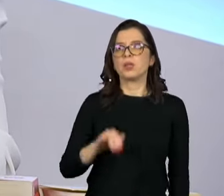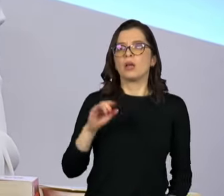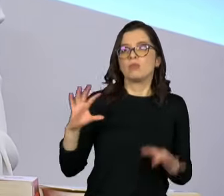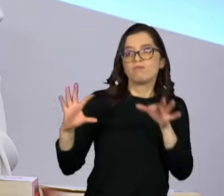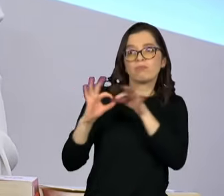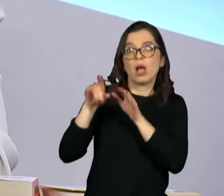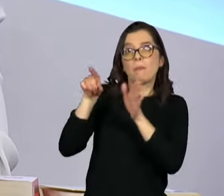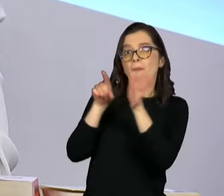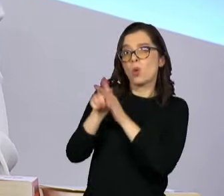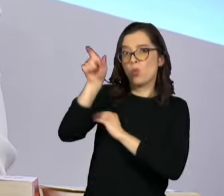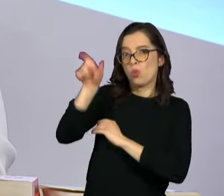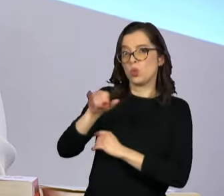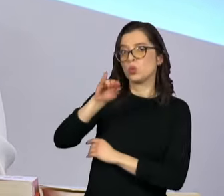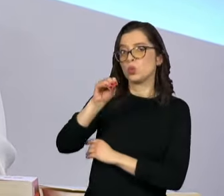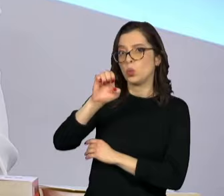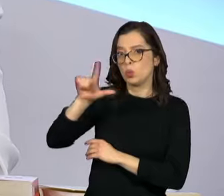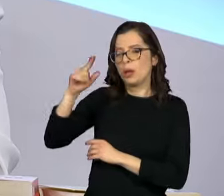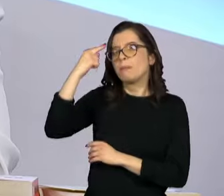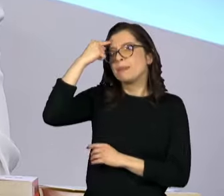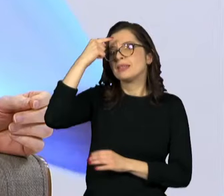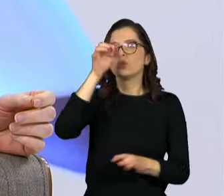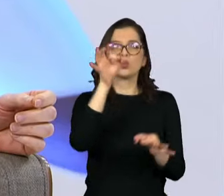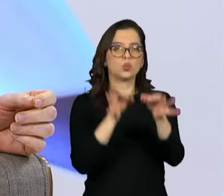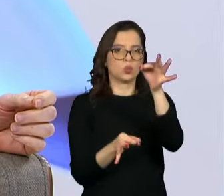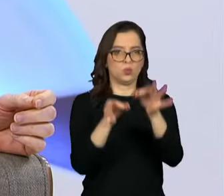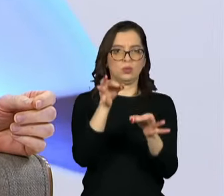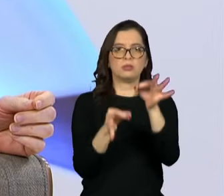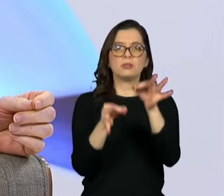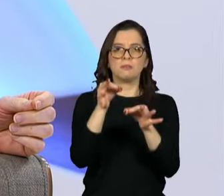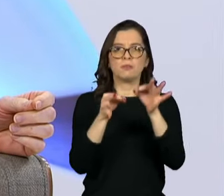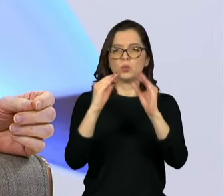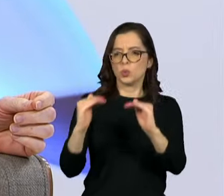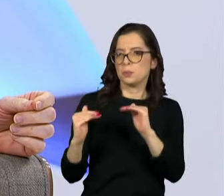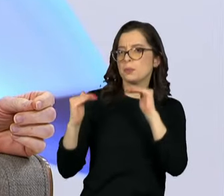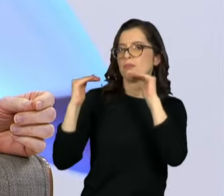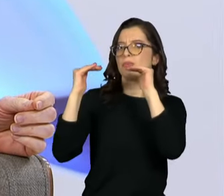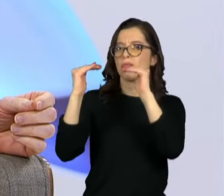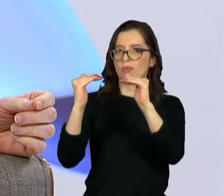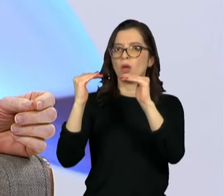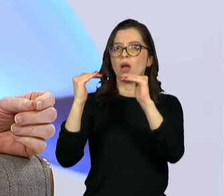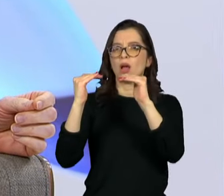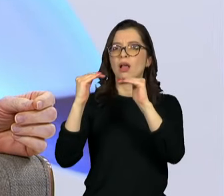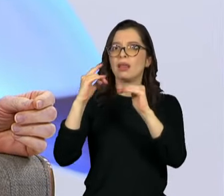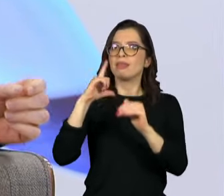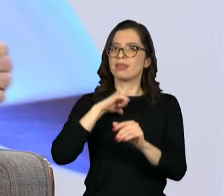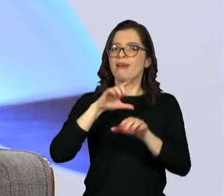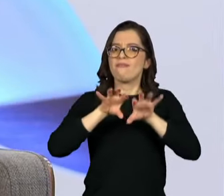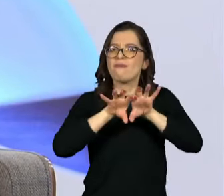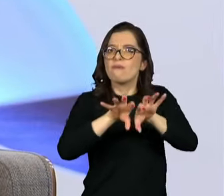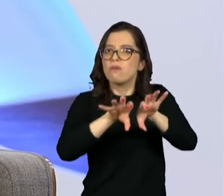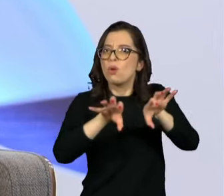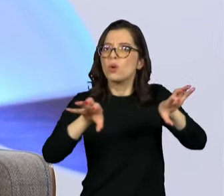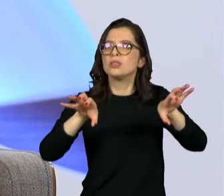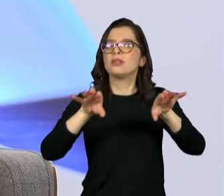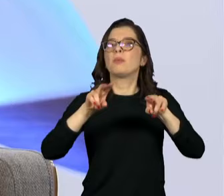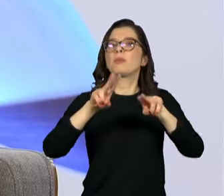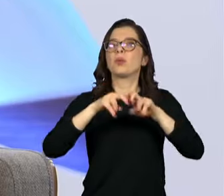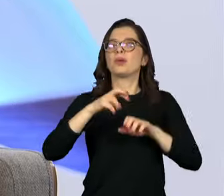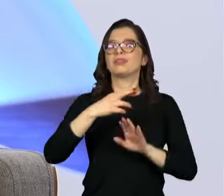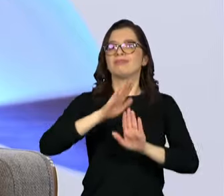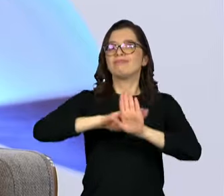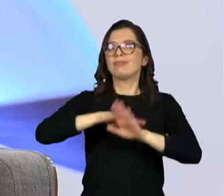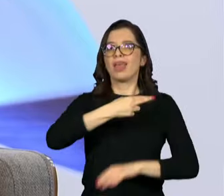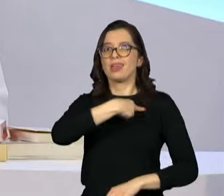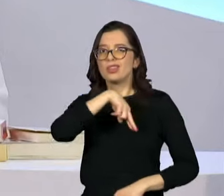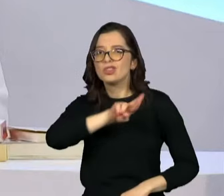Supremo, talvez nós tenhamos argumentos religiosos muito presentes, porque grande parte da nossa população se desenvolve a partir